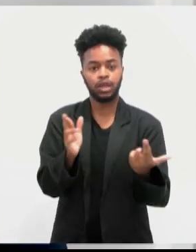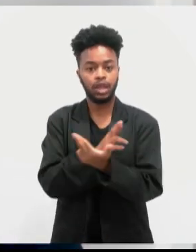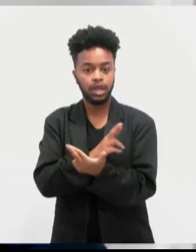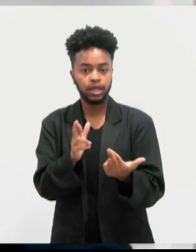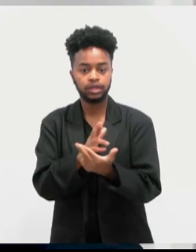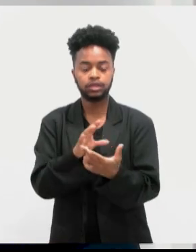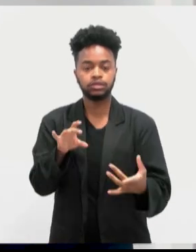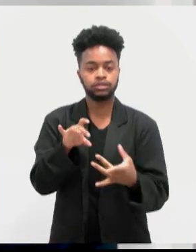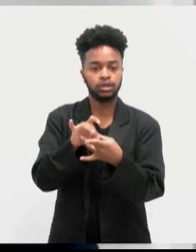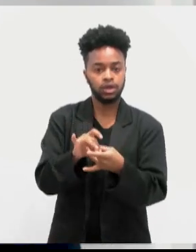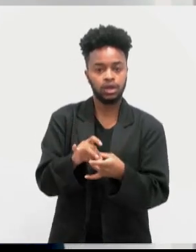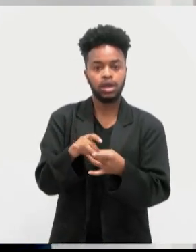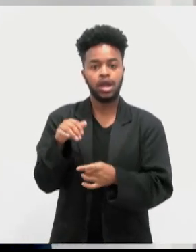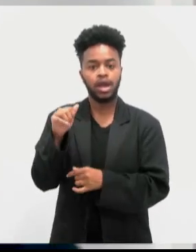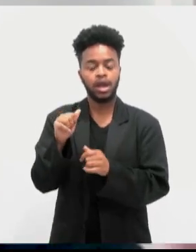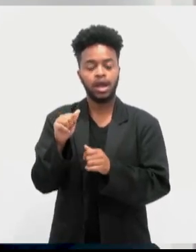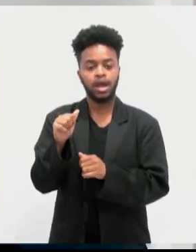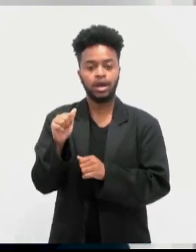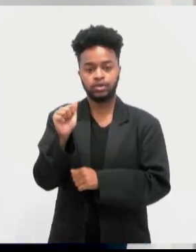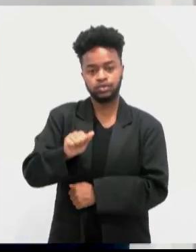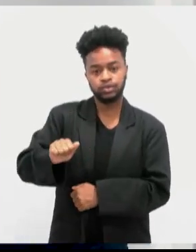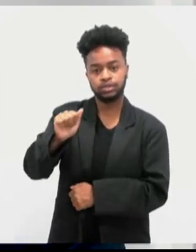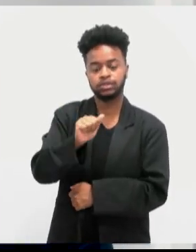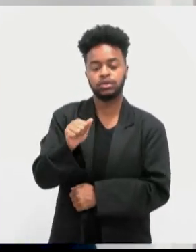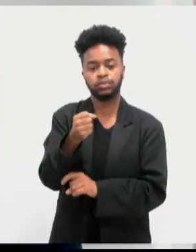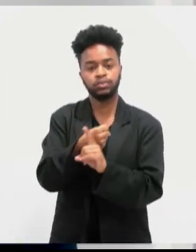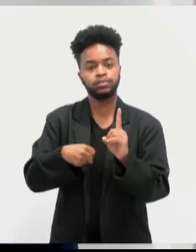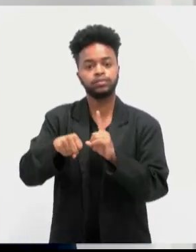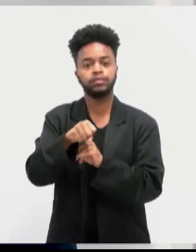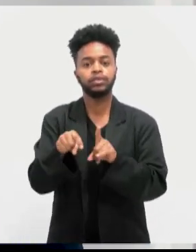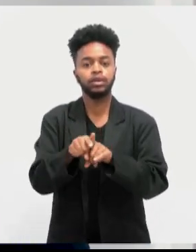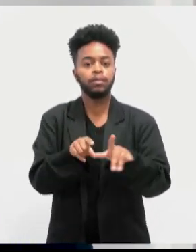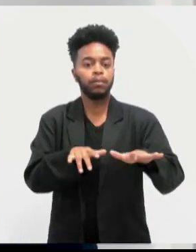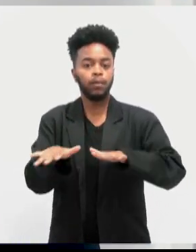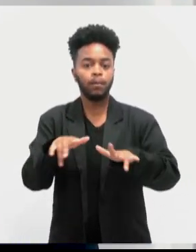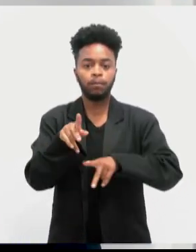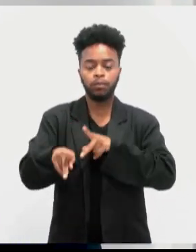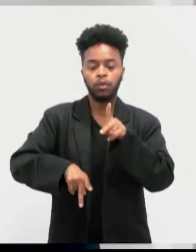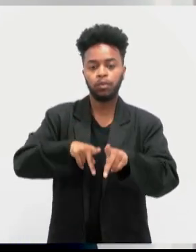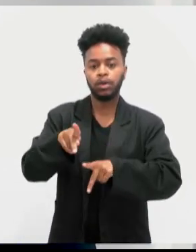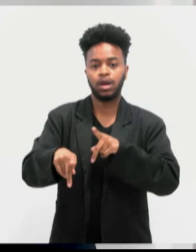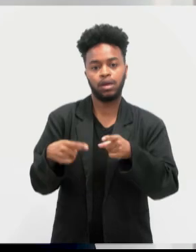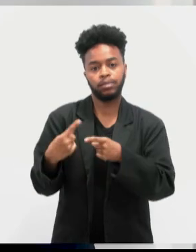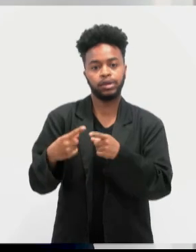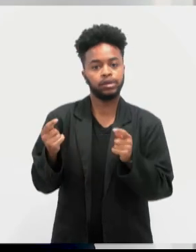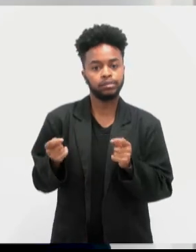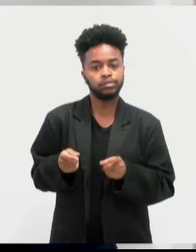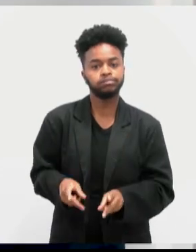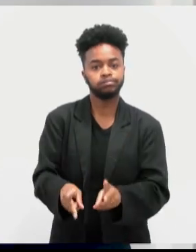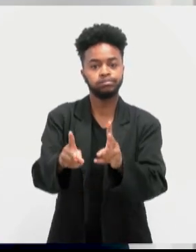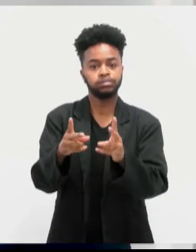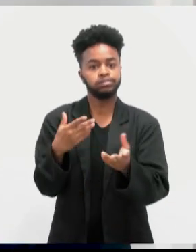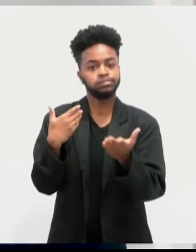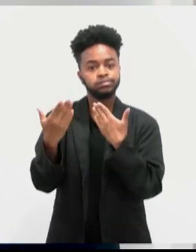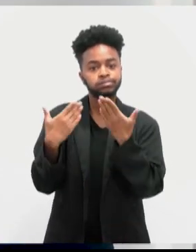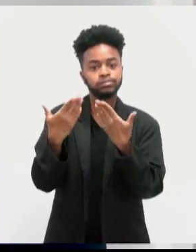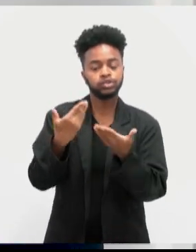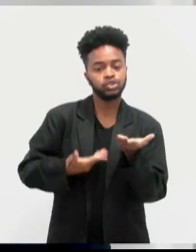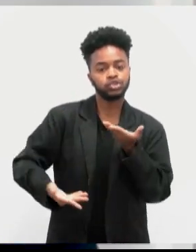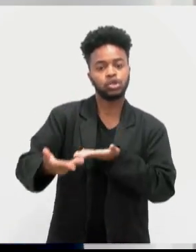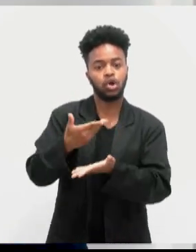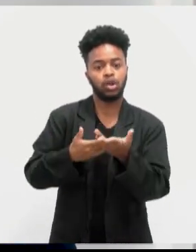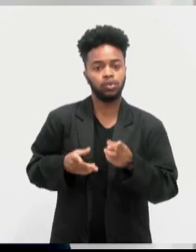instituições, de associações da sociedade civil, de movimentos populares e comunitários para manter esse tipo de diálogo